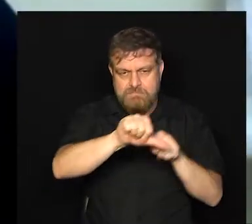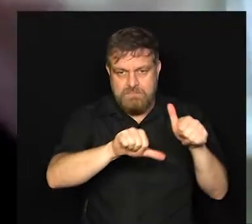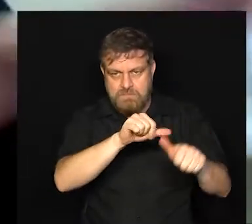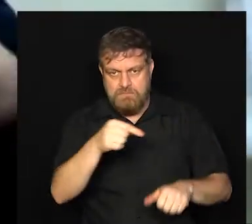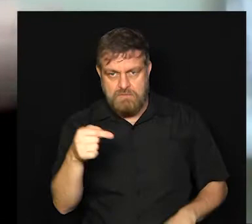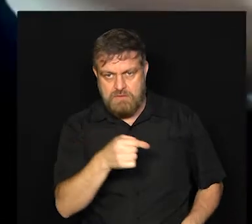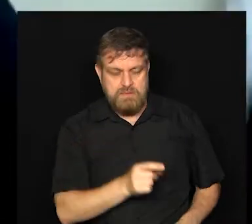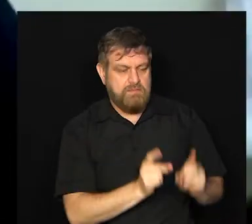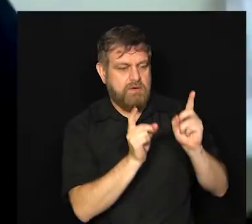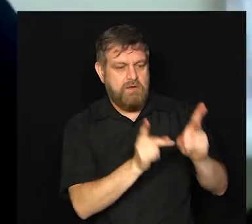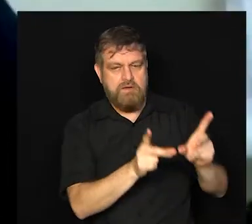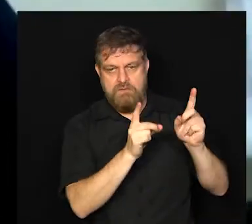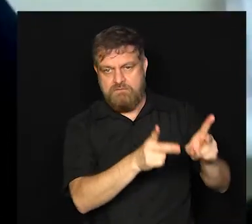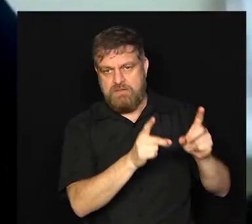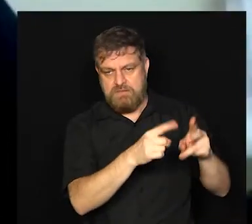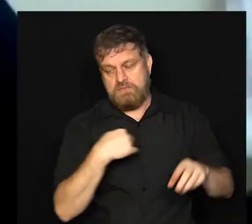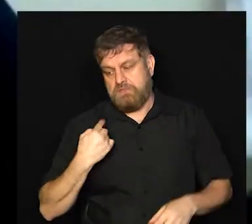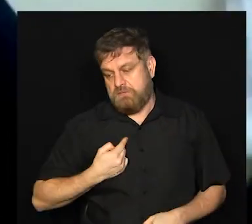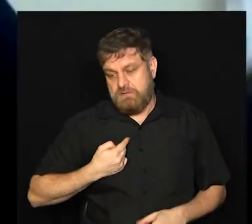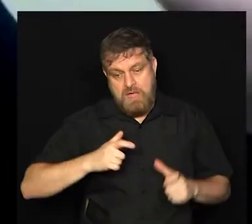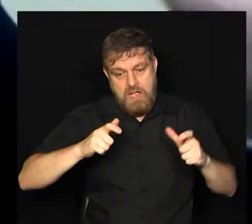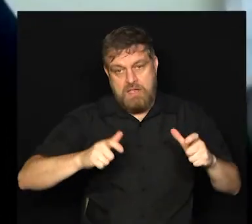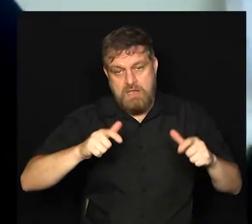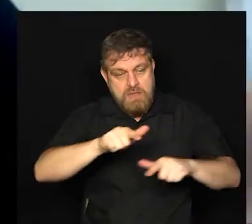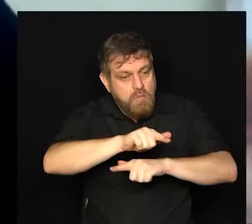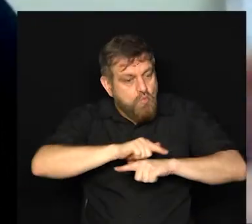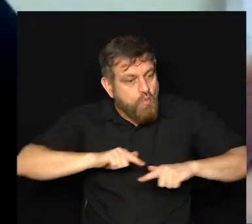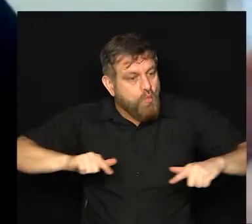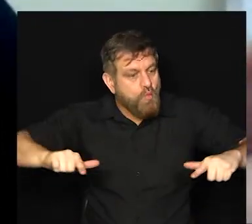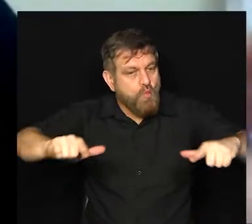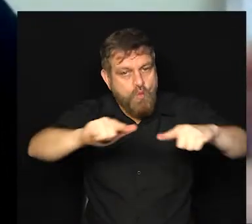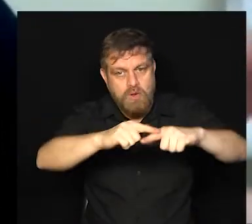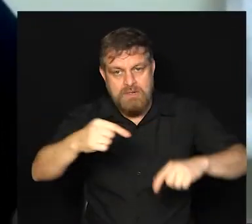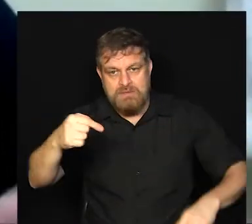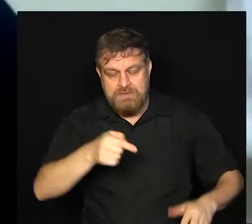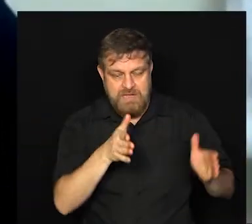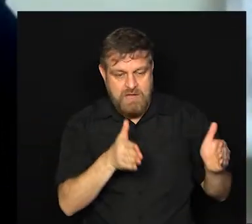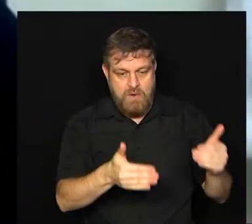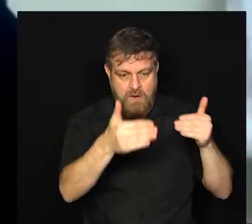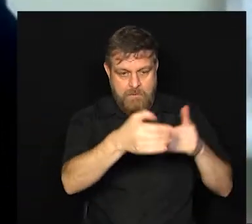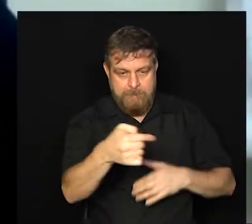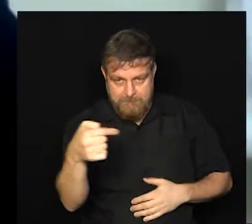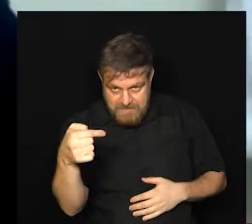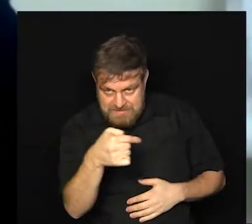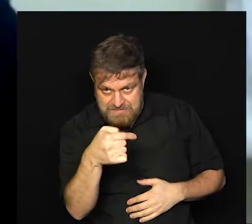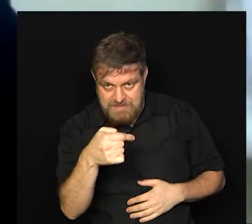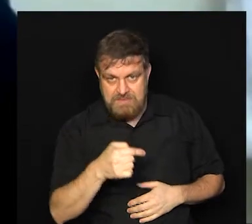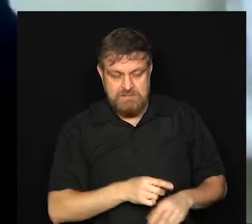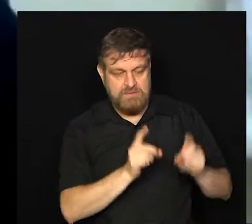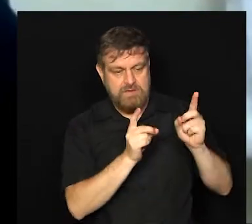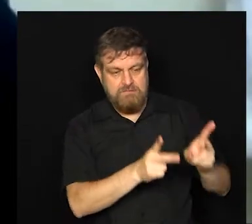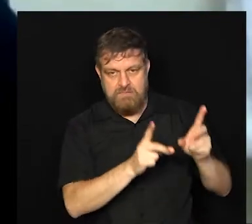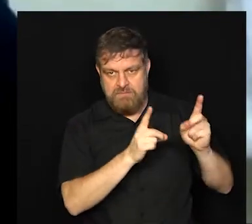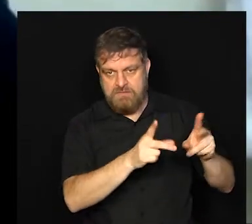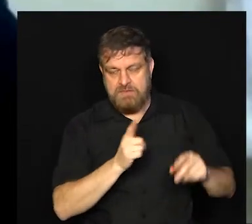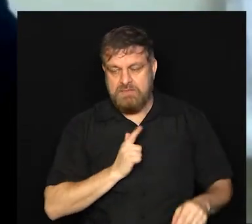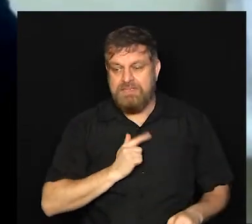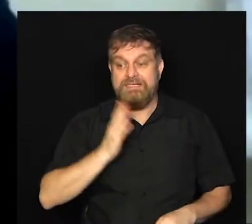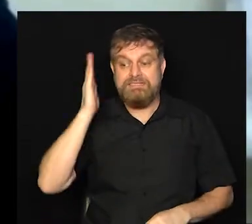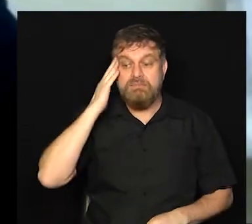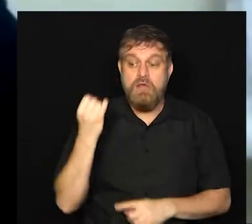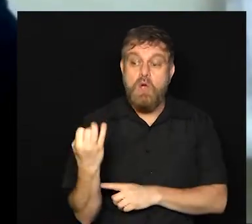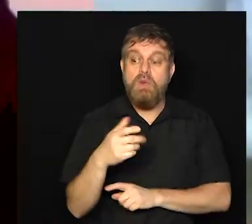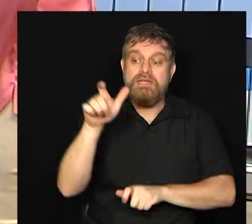bazar permanente, como não estamos usando os espaços físicos, nós colocamos numa sala o bazar permanente, com entrada controlada,